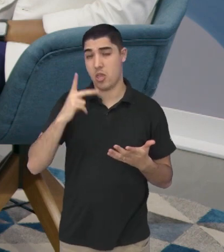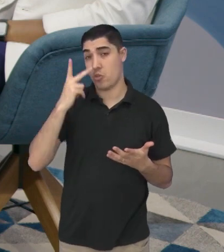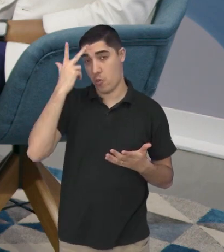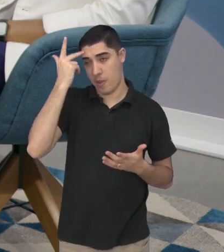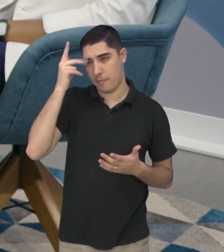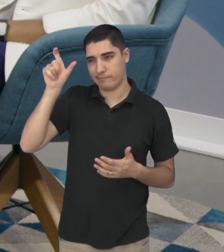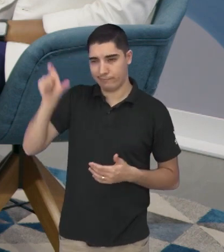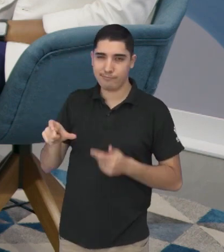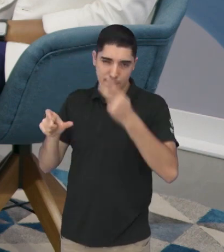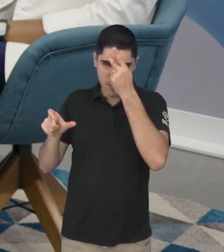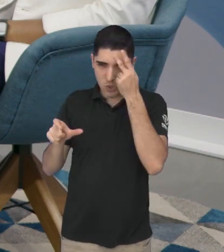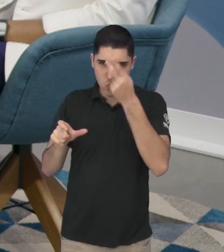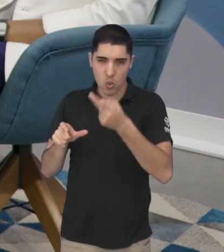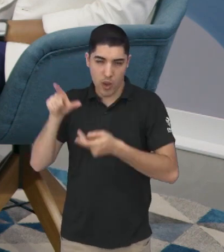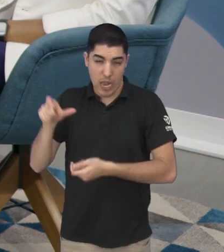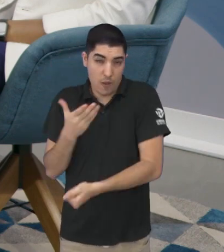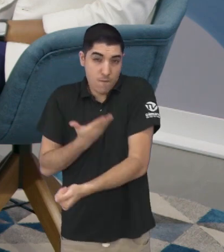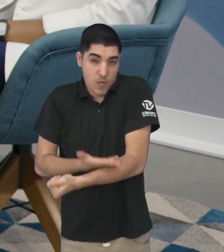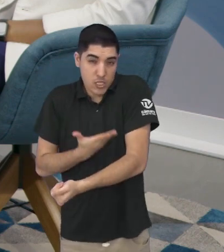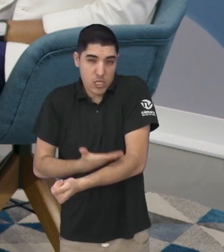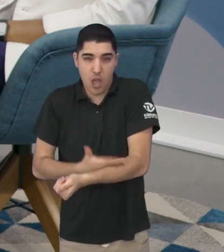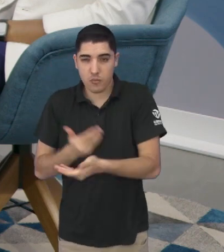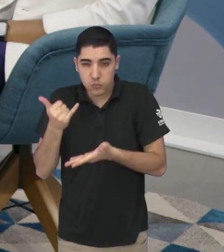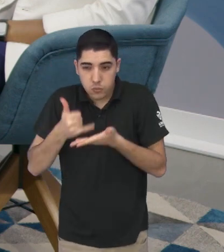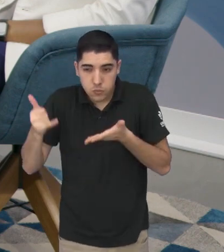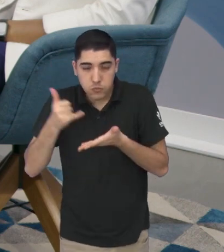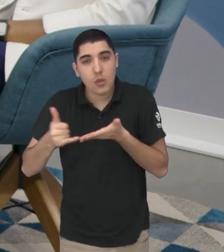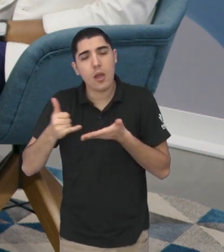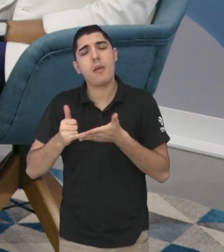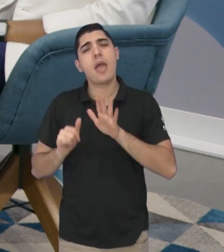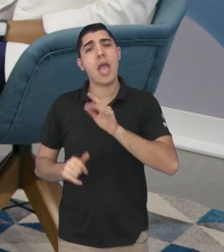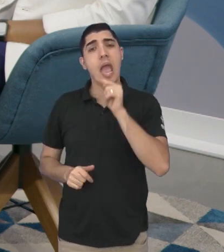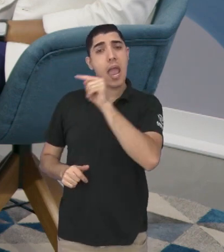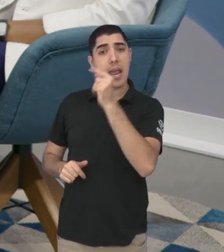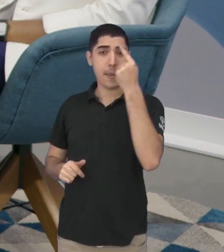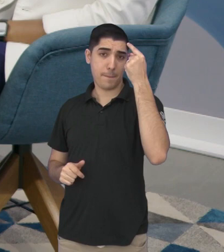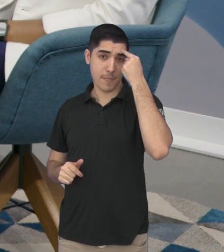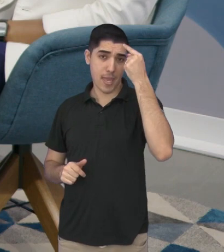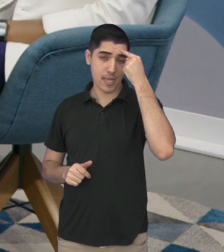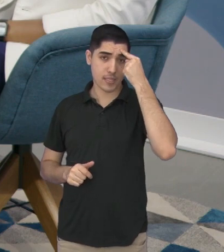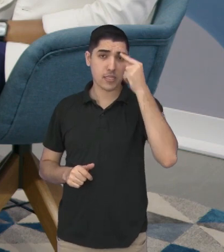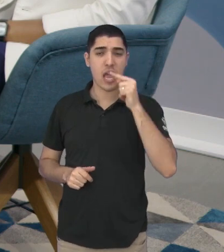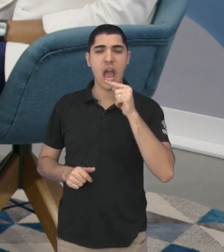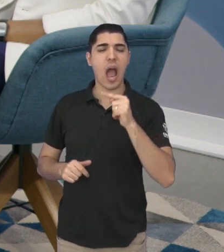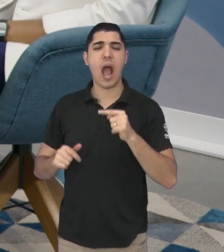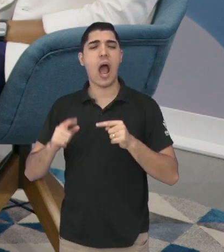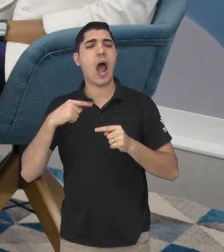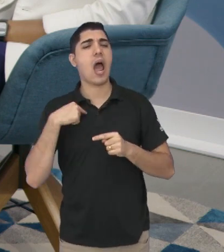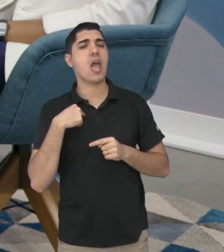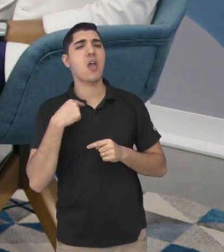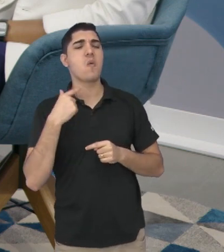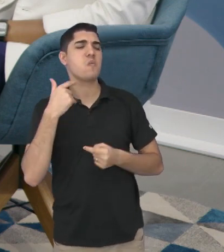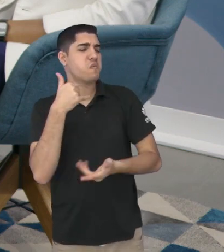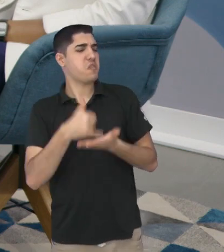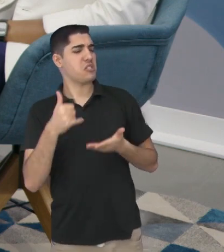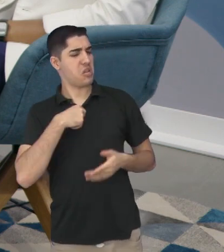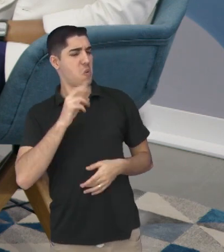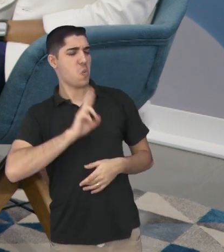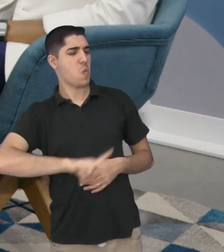dependente químico, algum usuário, é o seguinte: ele achar que ele não vai se viciar, né? Muitas